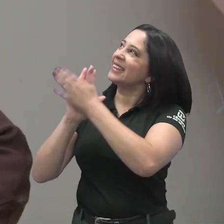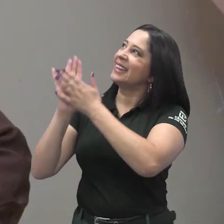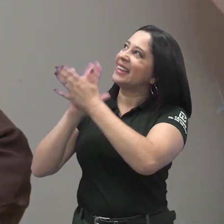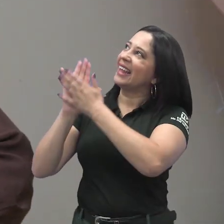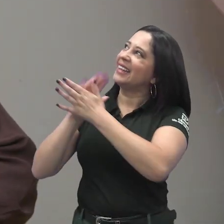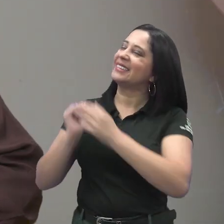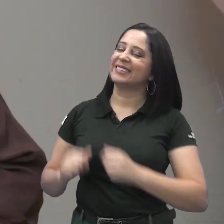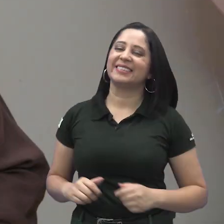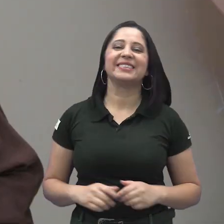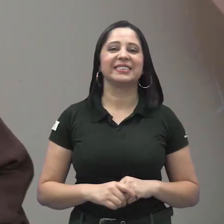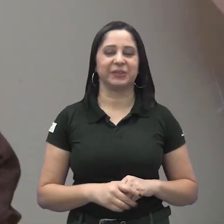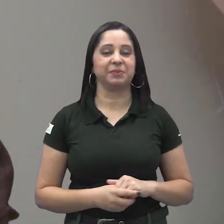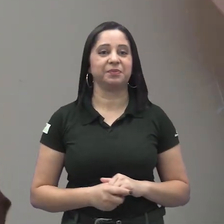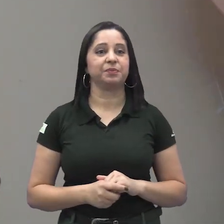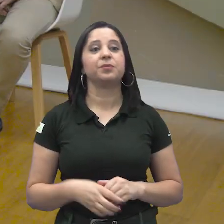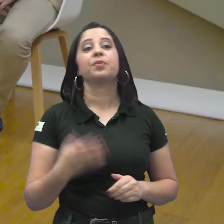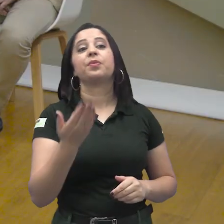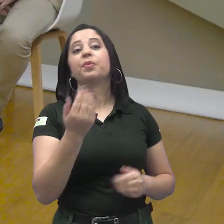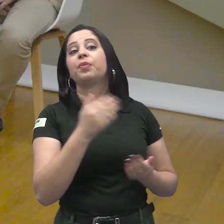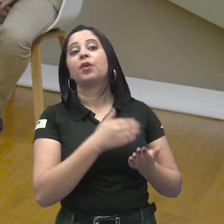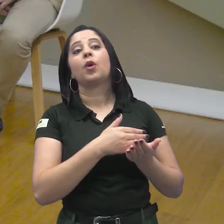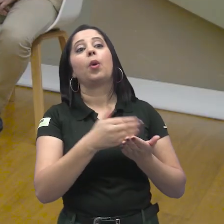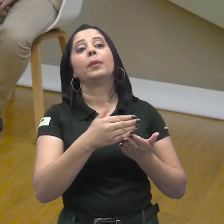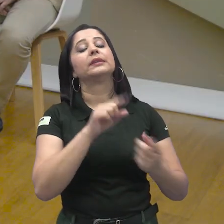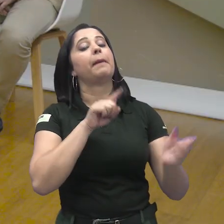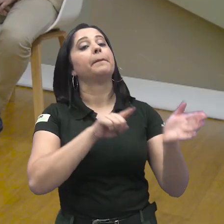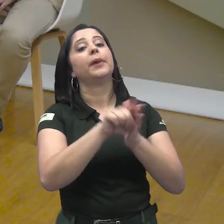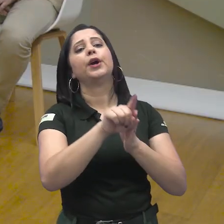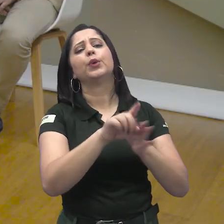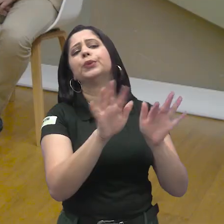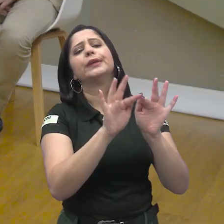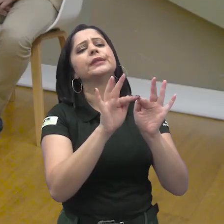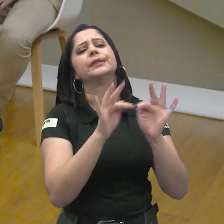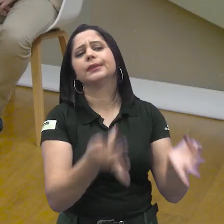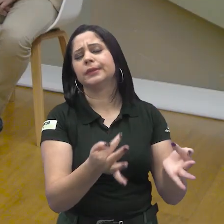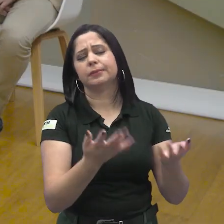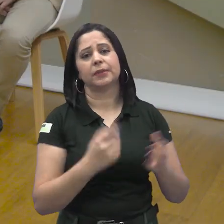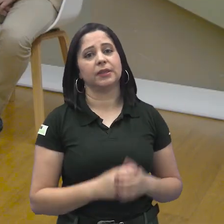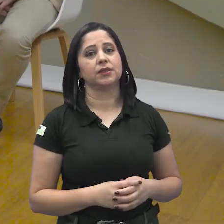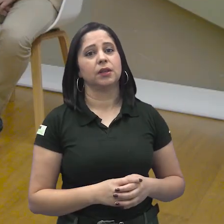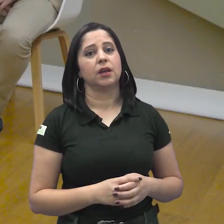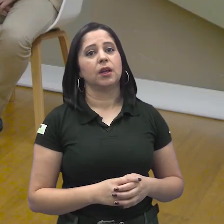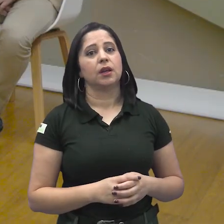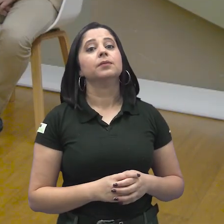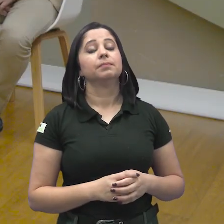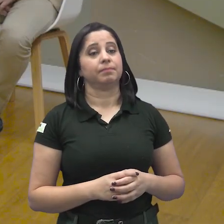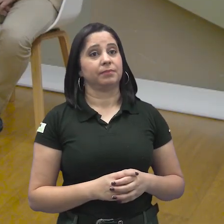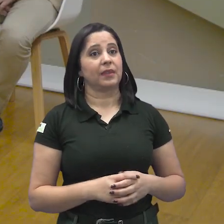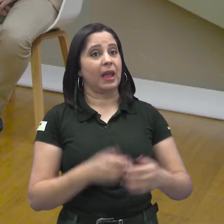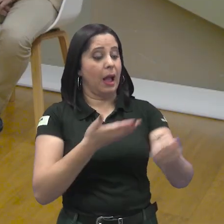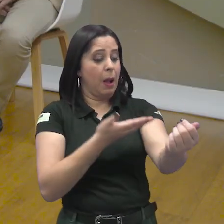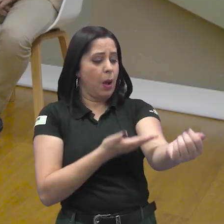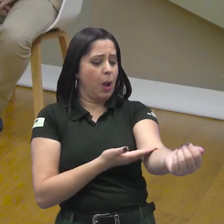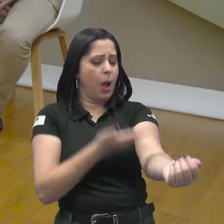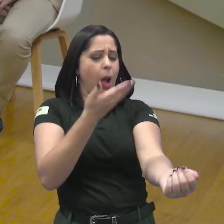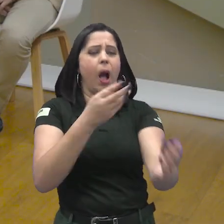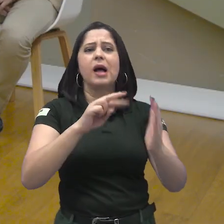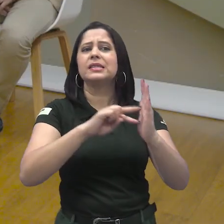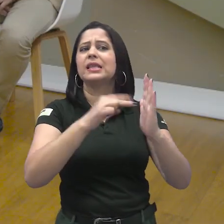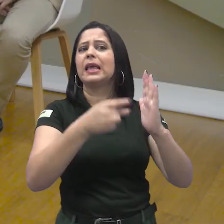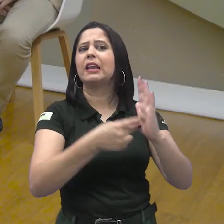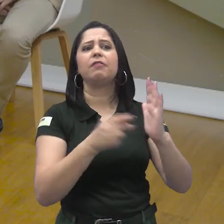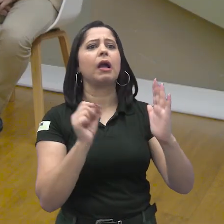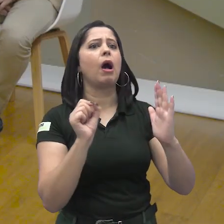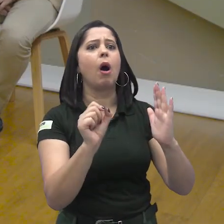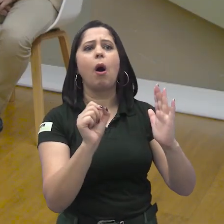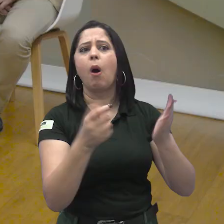muito obrigada, viu? Doutor, vamos começar pelo óbvio, Pelo mais simples de tudo aqui. O que exatamente é a pressão alta,